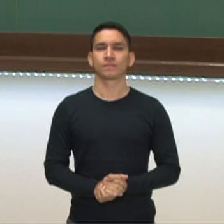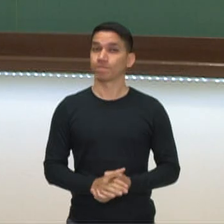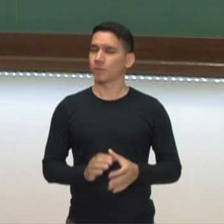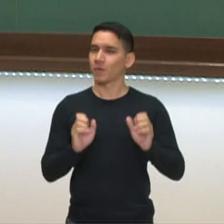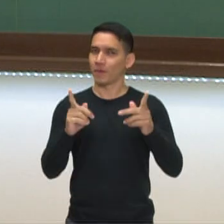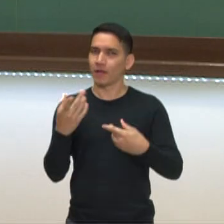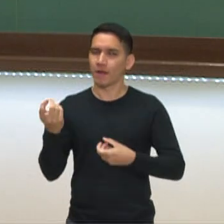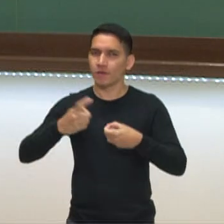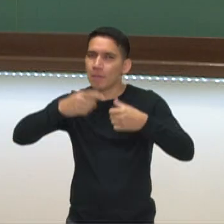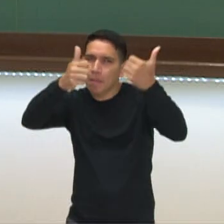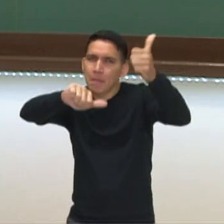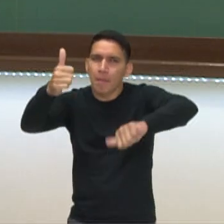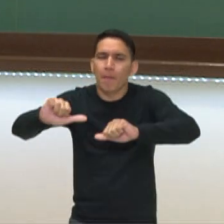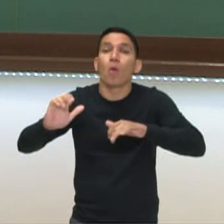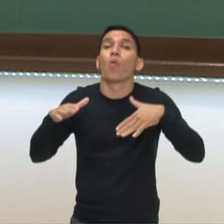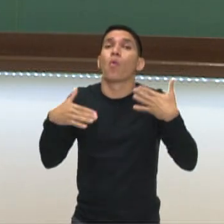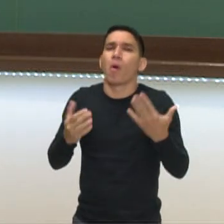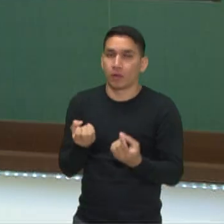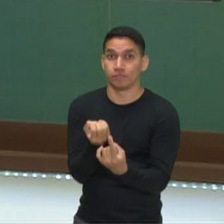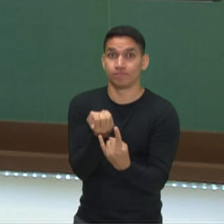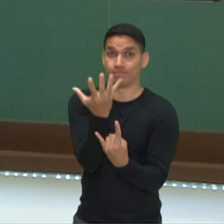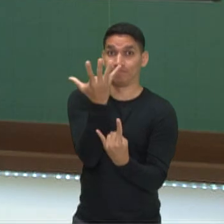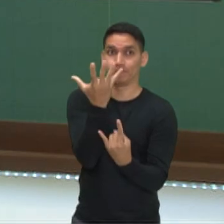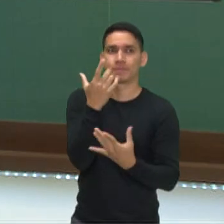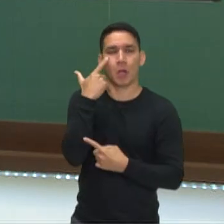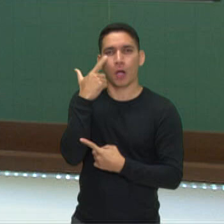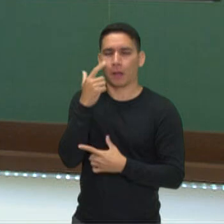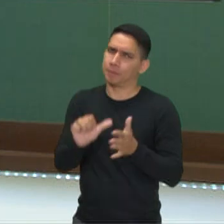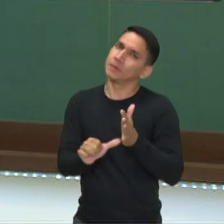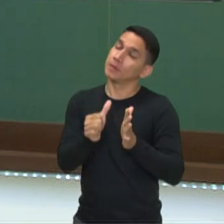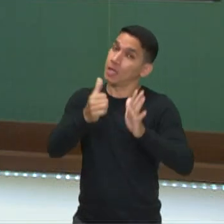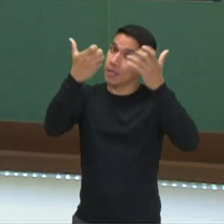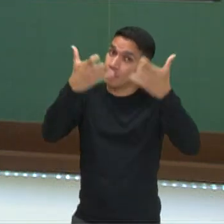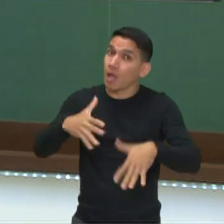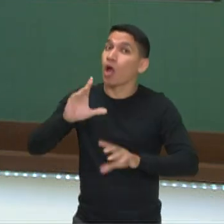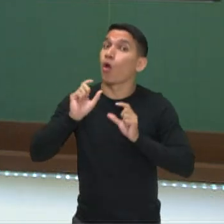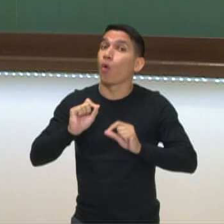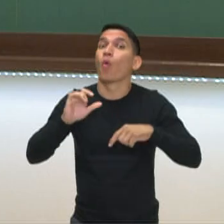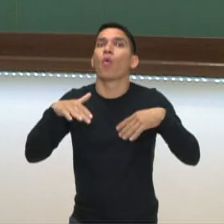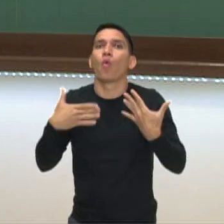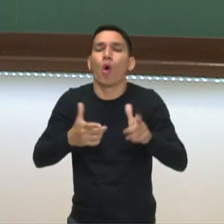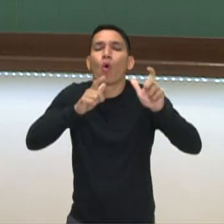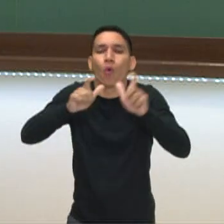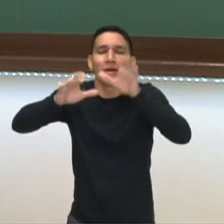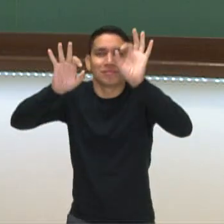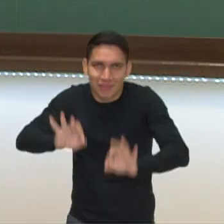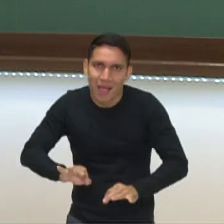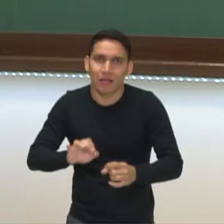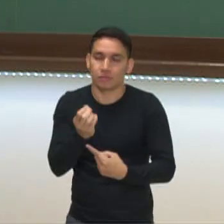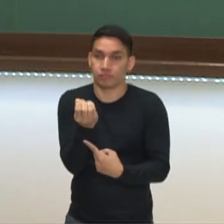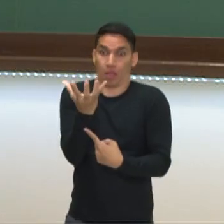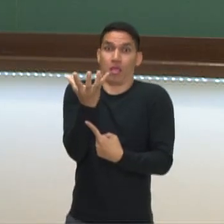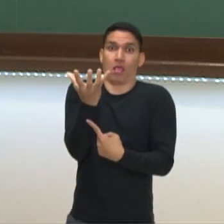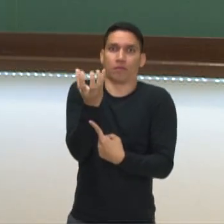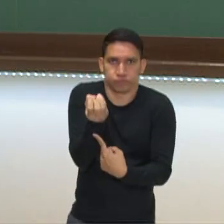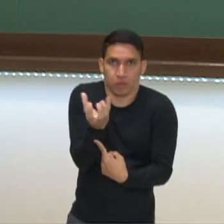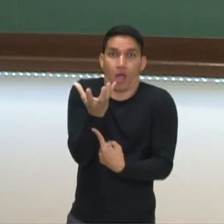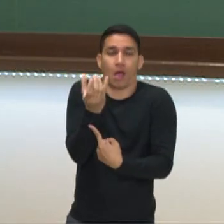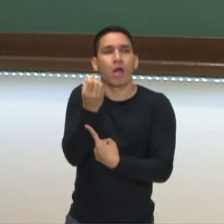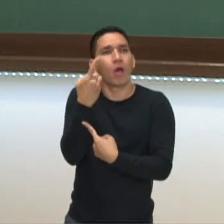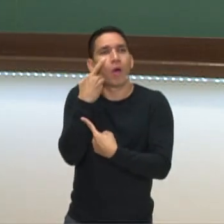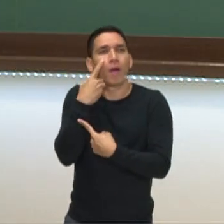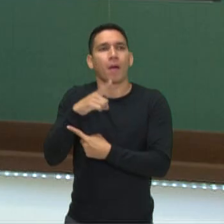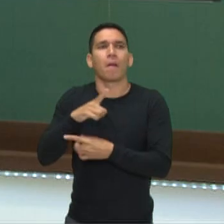Ok, então vamos lá, vamos ver quais acendem? Em primeiro lugar, você tem que saber qual a condição para acender uma lâmpada, né? Uma lâmpada, ela tem essa